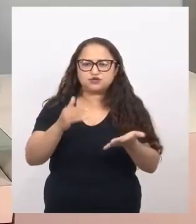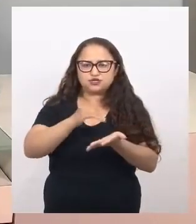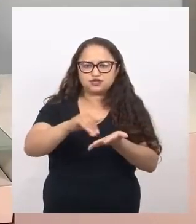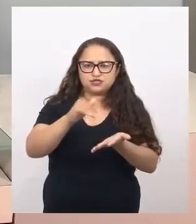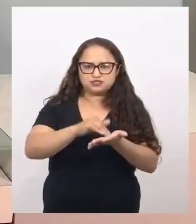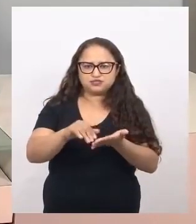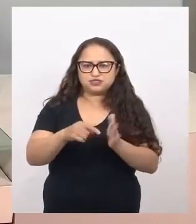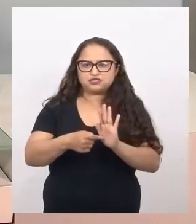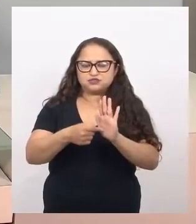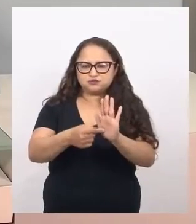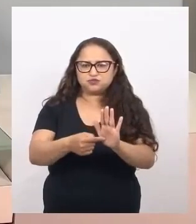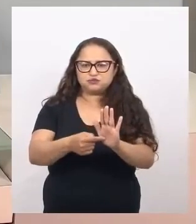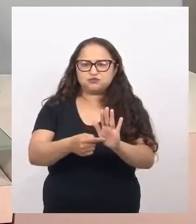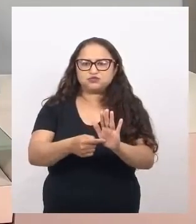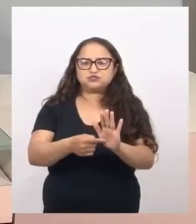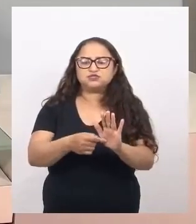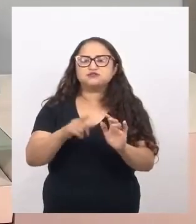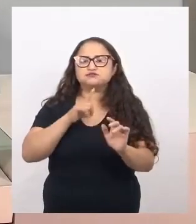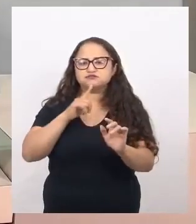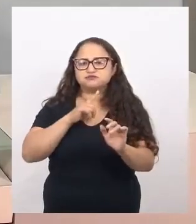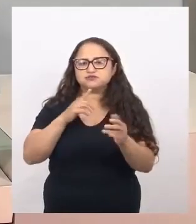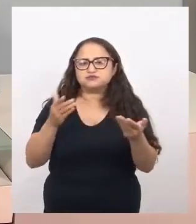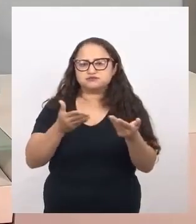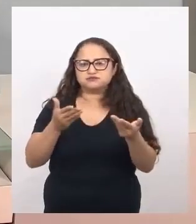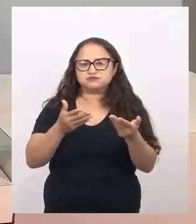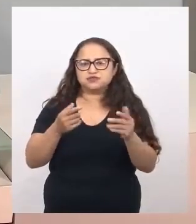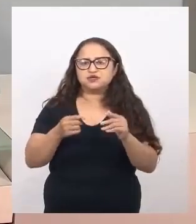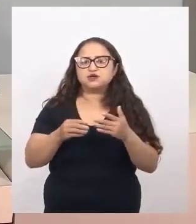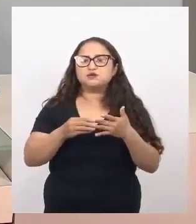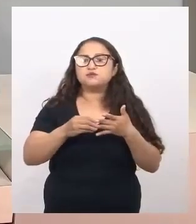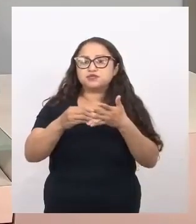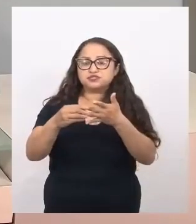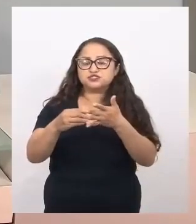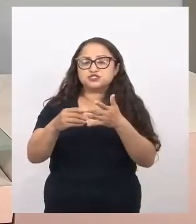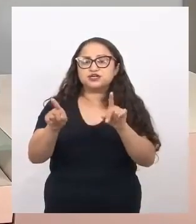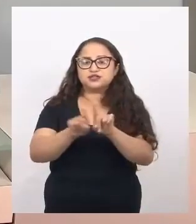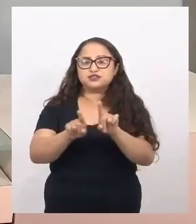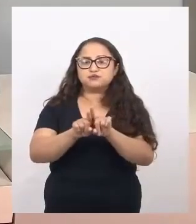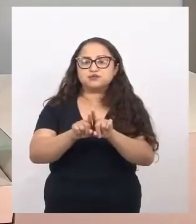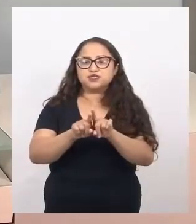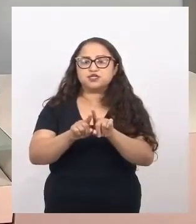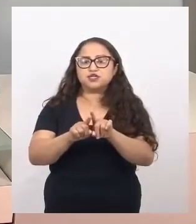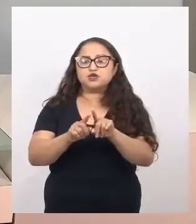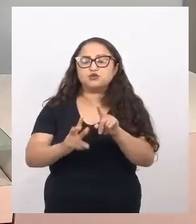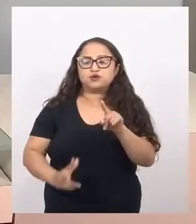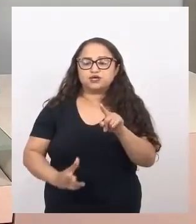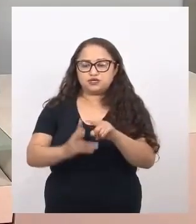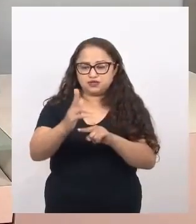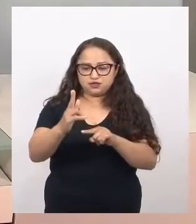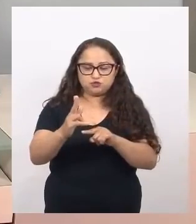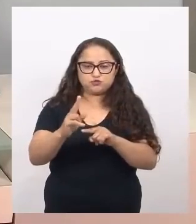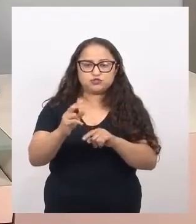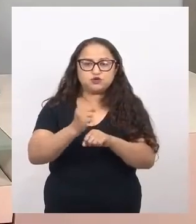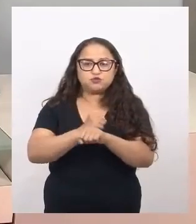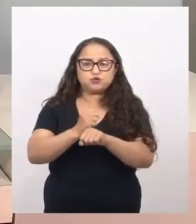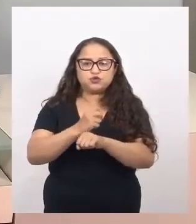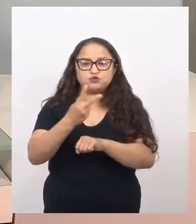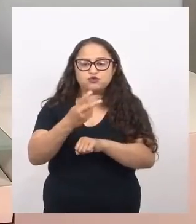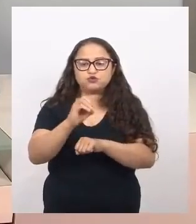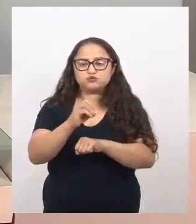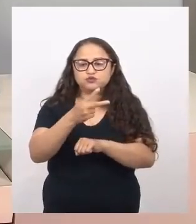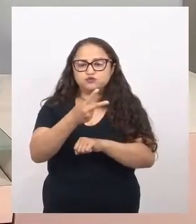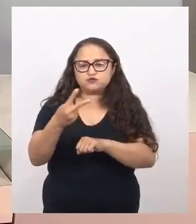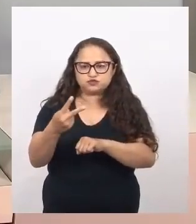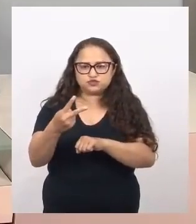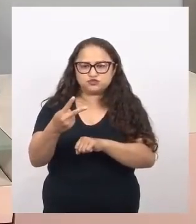indicar que um docente está sendo designado, tanto para indicar uma cessação de afastamento para 2022, é apenas